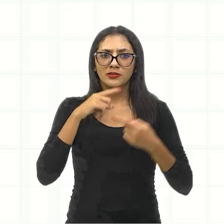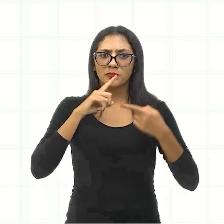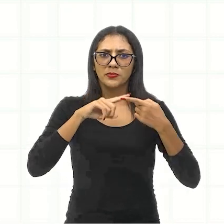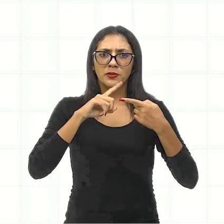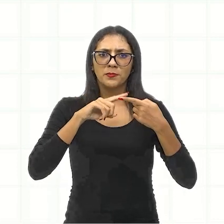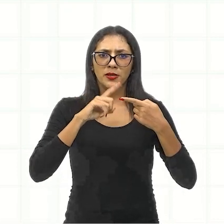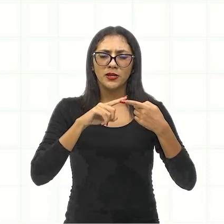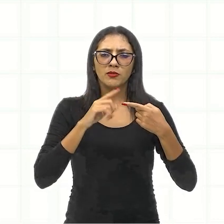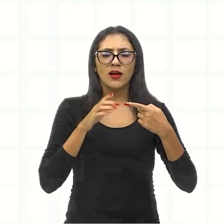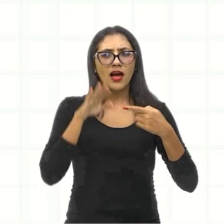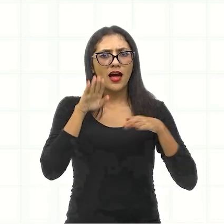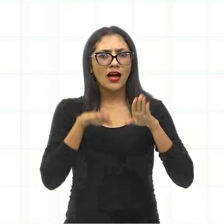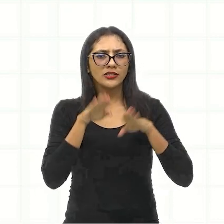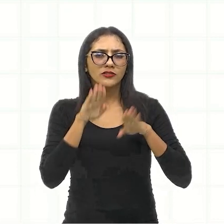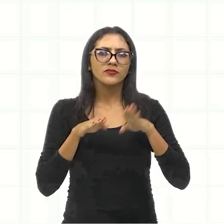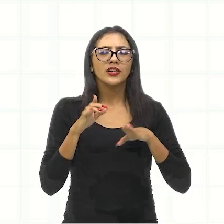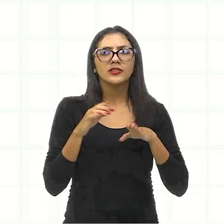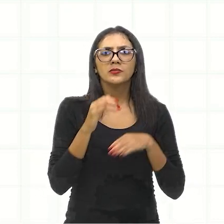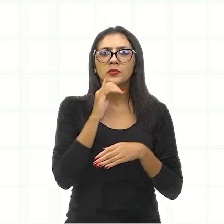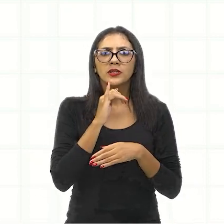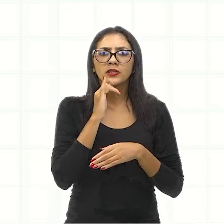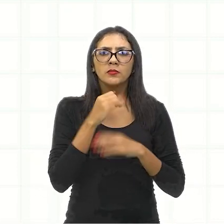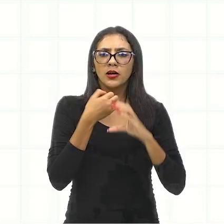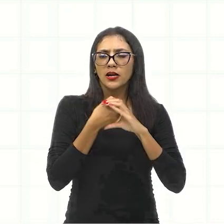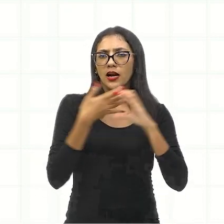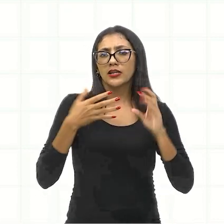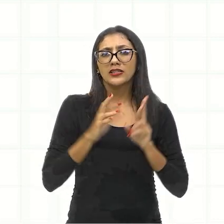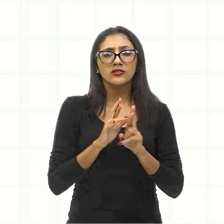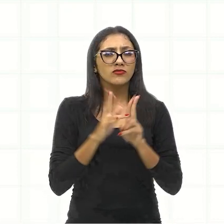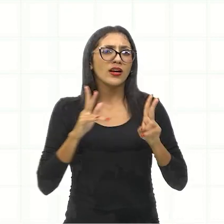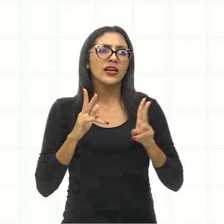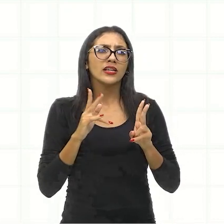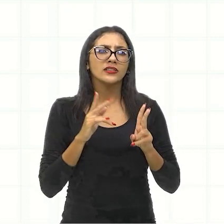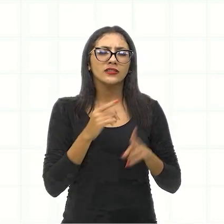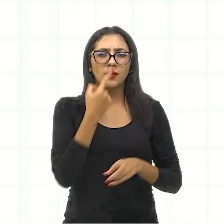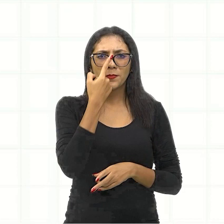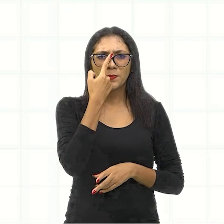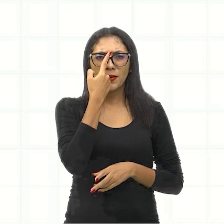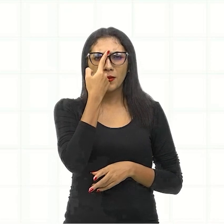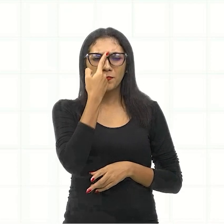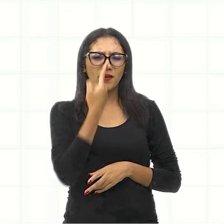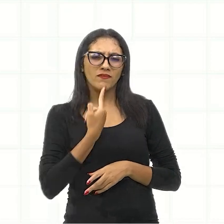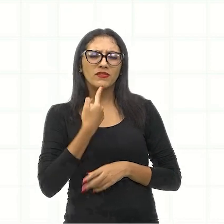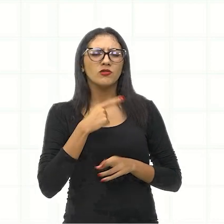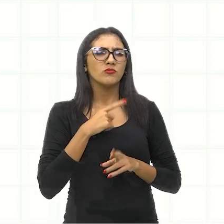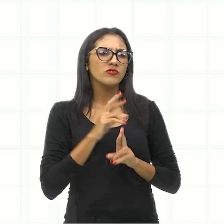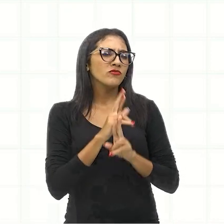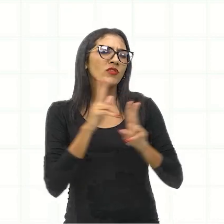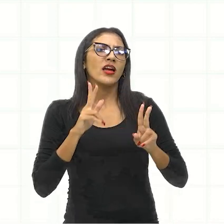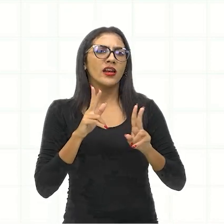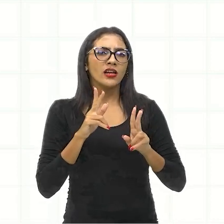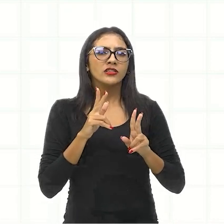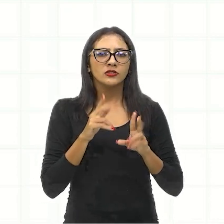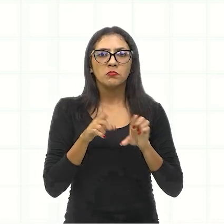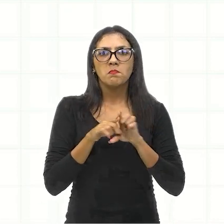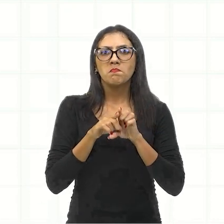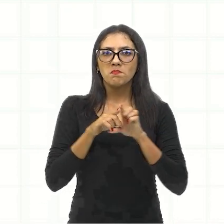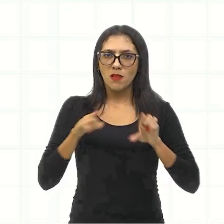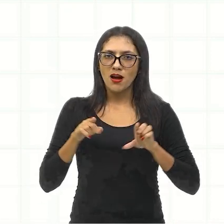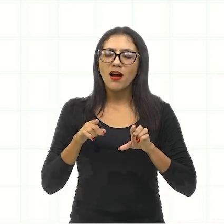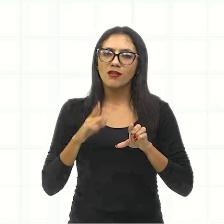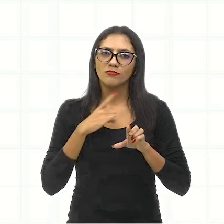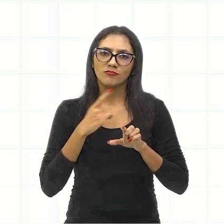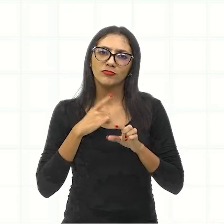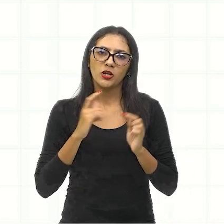vezes os bebês nascem com características diferentes, né? Não são assim muito parecidos. Agora, pode acontecer